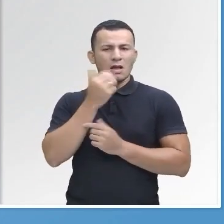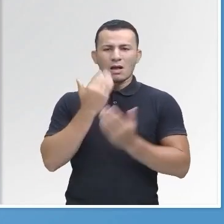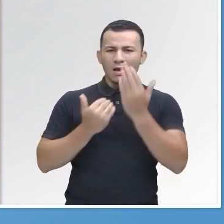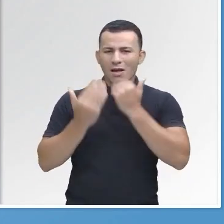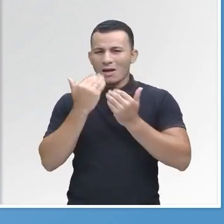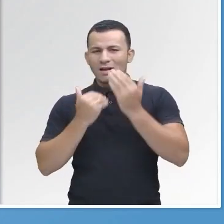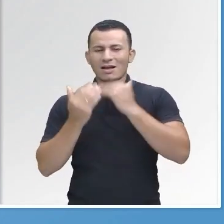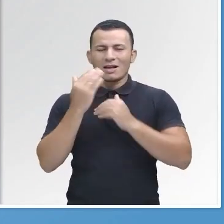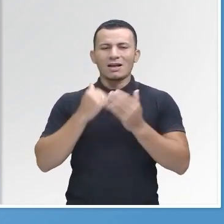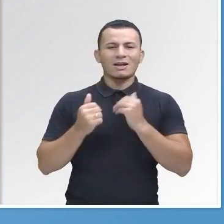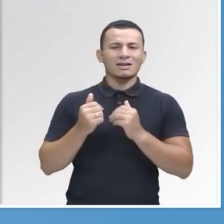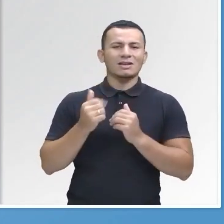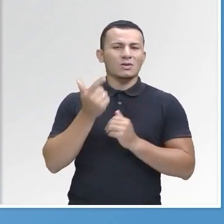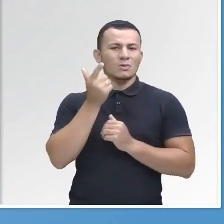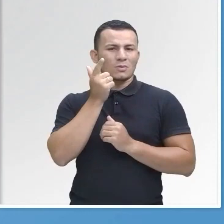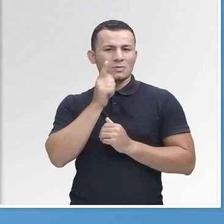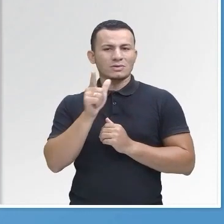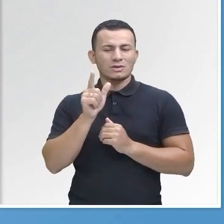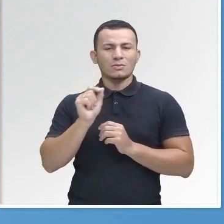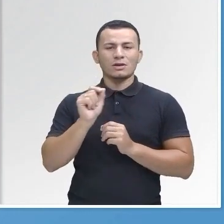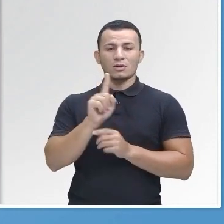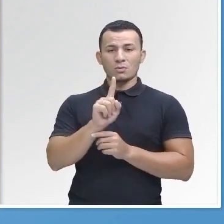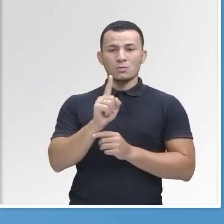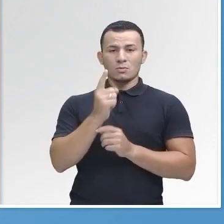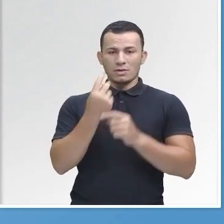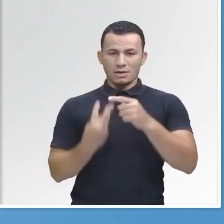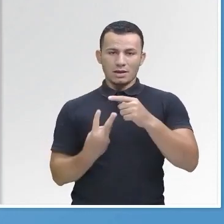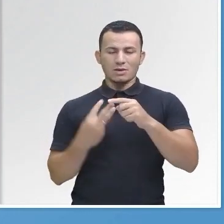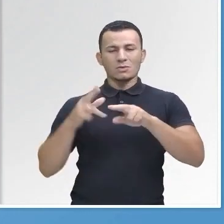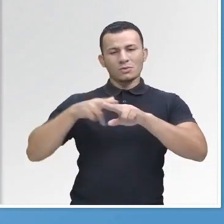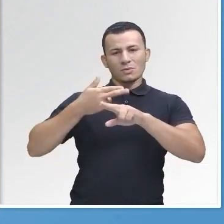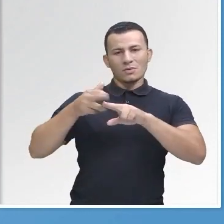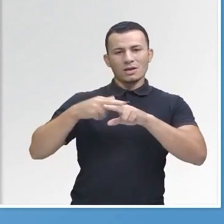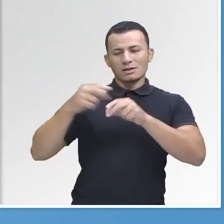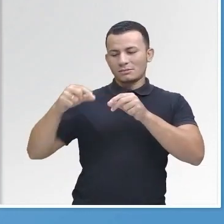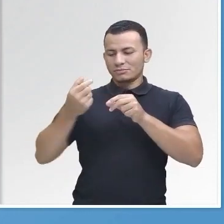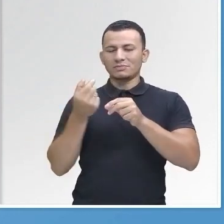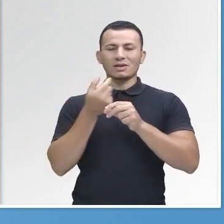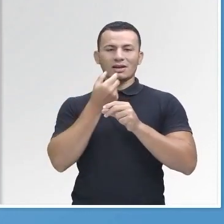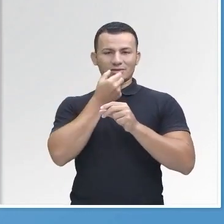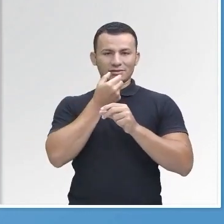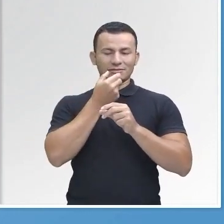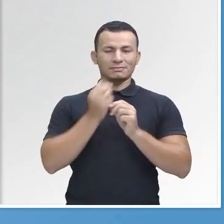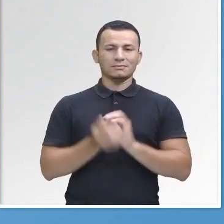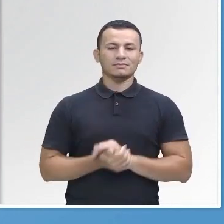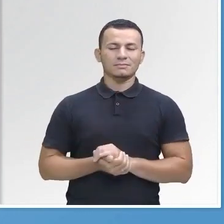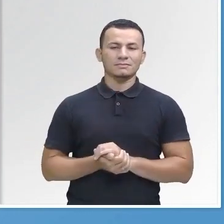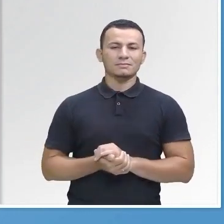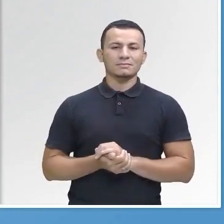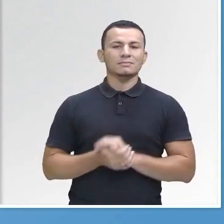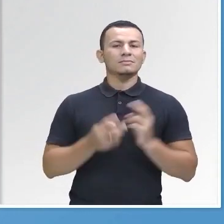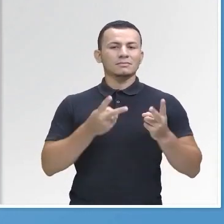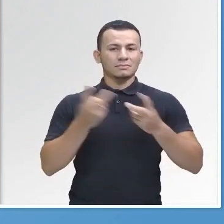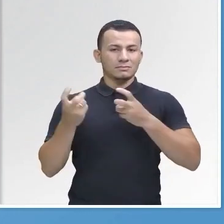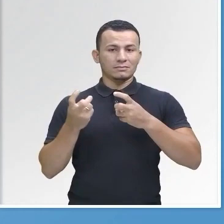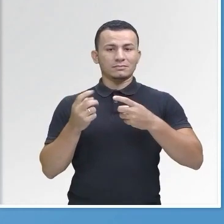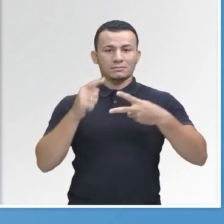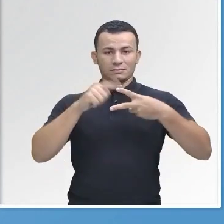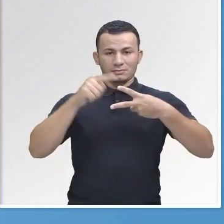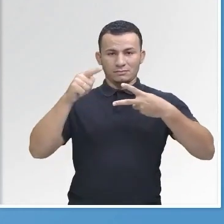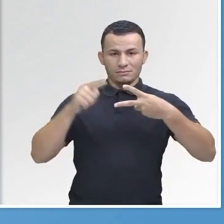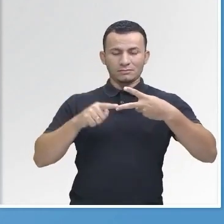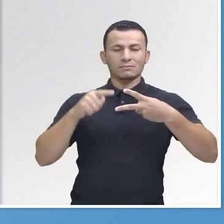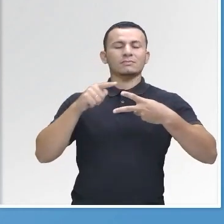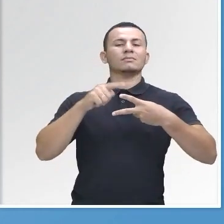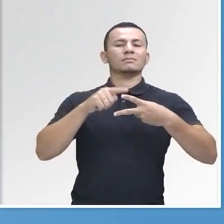já conseguiu traçar 1/3 da barra do chocolate, não é verdade? Vimos novamente o quê? Denominador, quantas partes